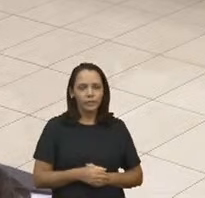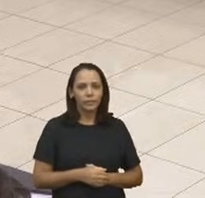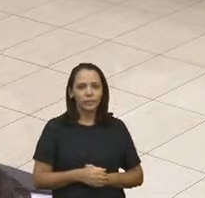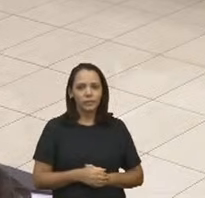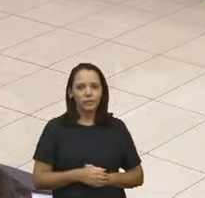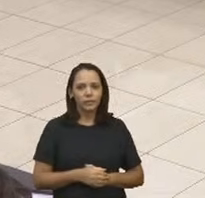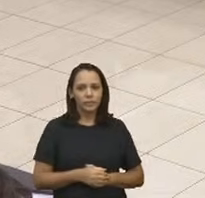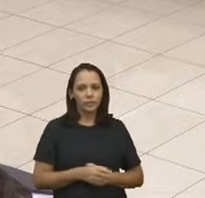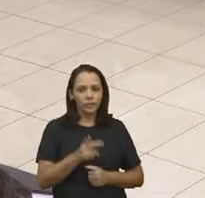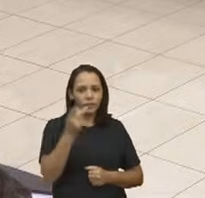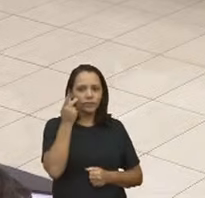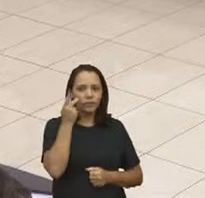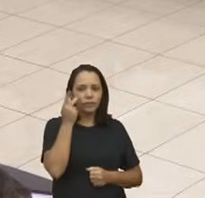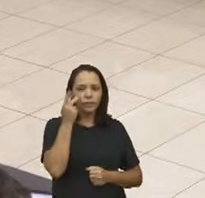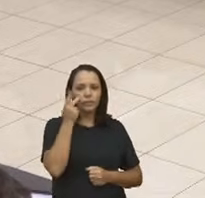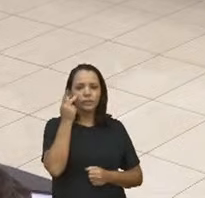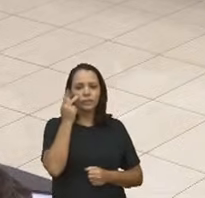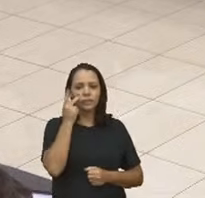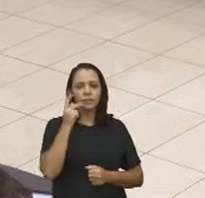Paulinho.